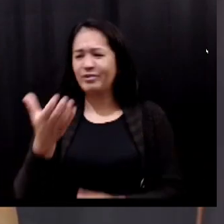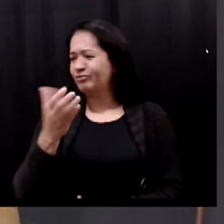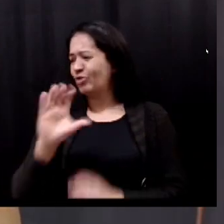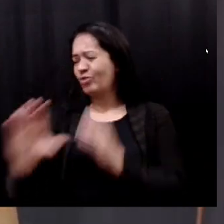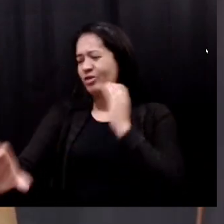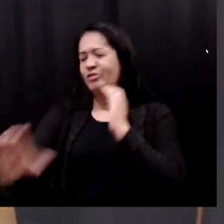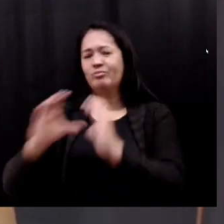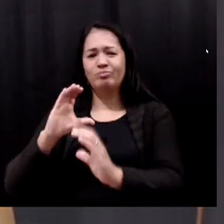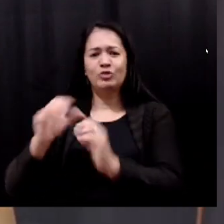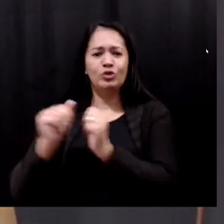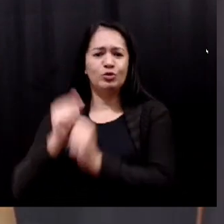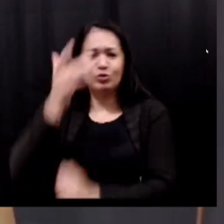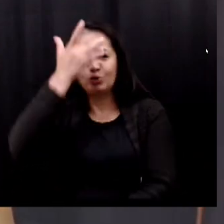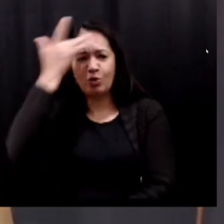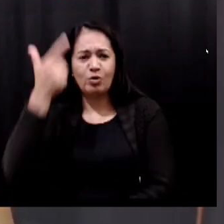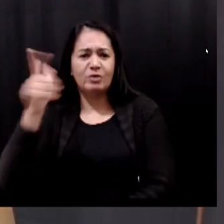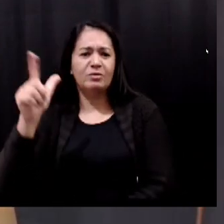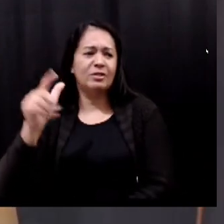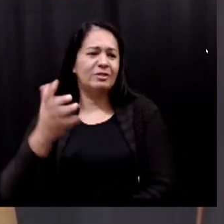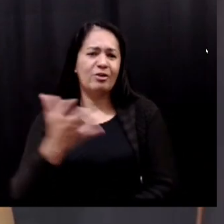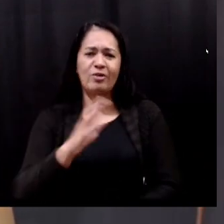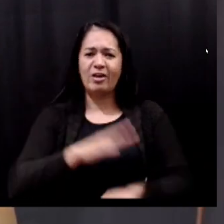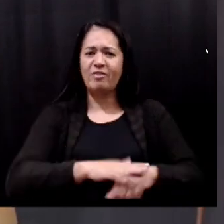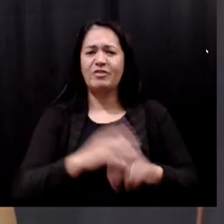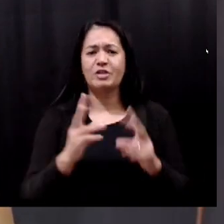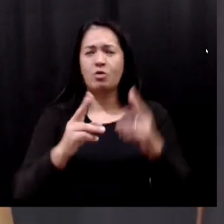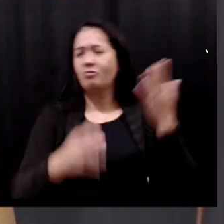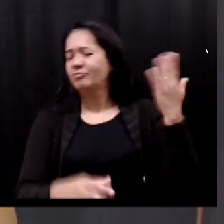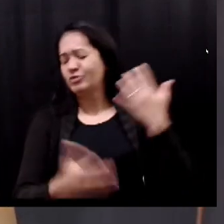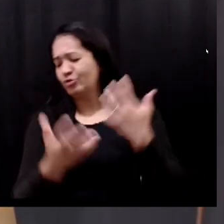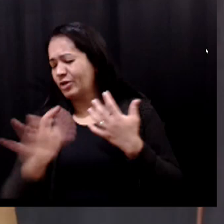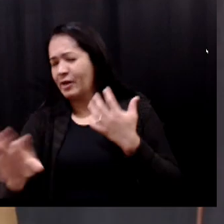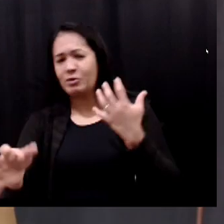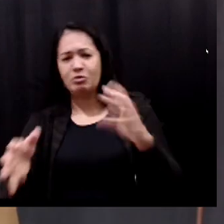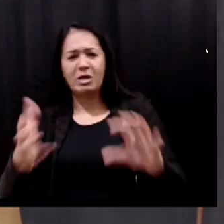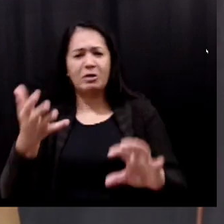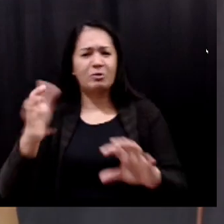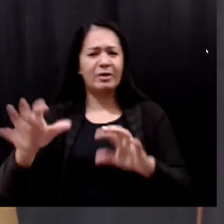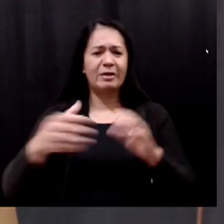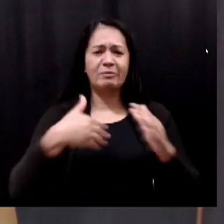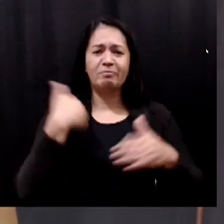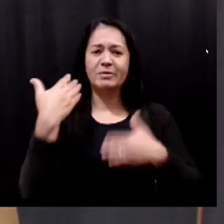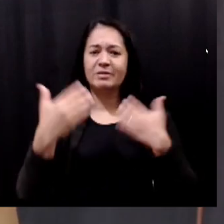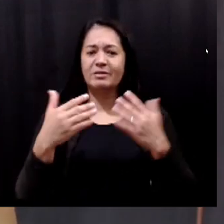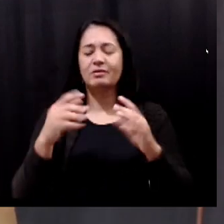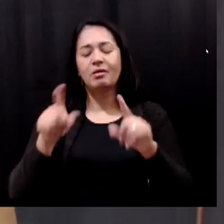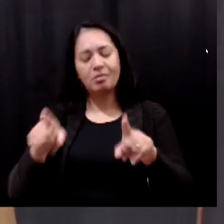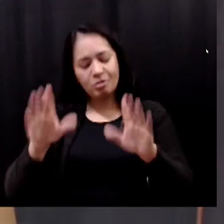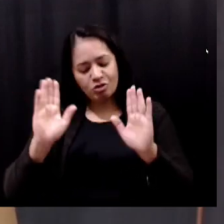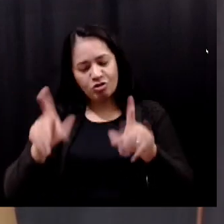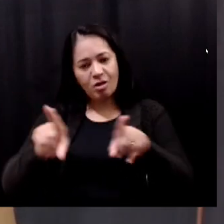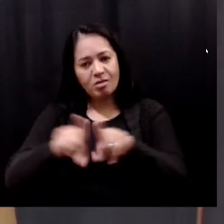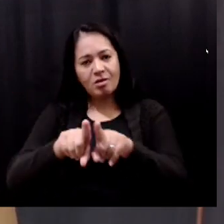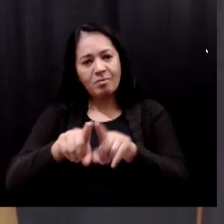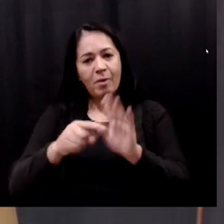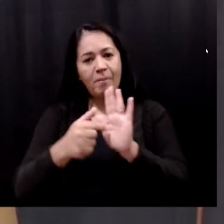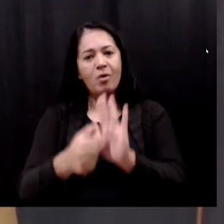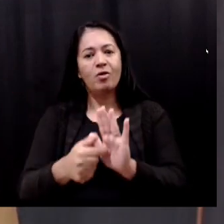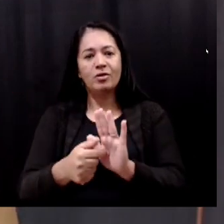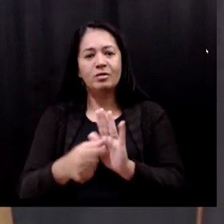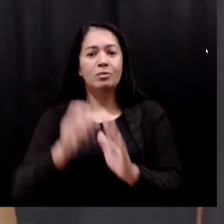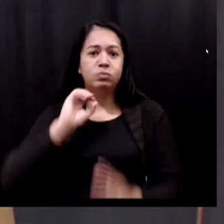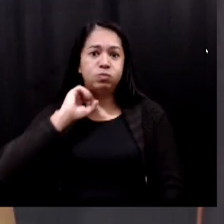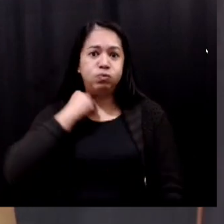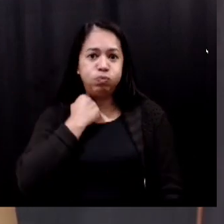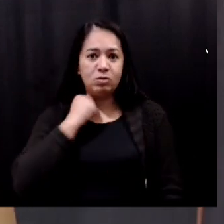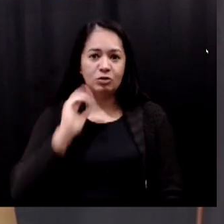mais fazer as coisas que eu fazia, não quero mais ir nos lugares que eu ia. Ali também tem um indício que tem um alto nível de estresse. Então a